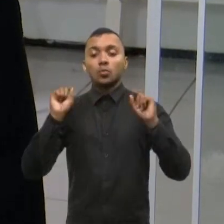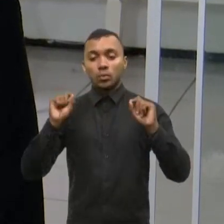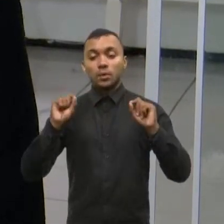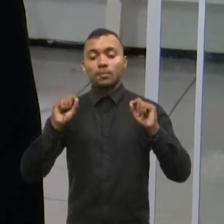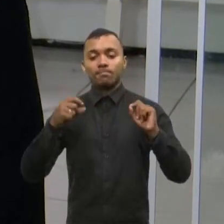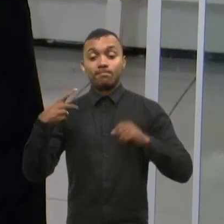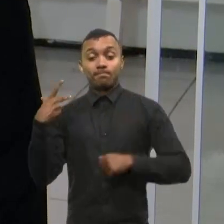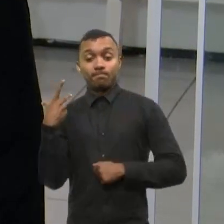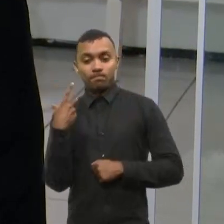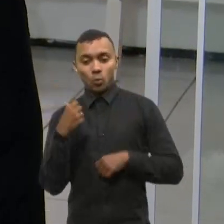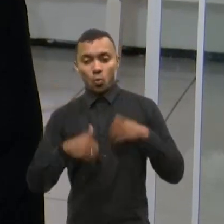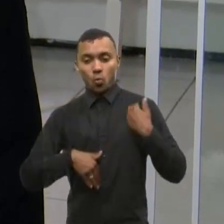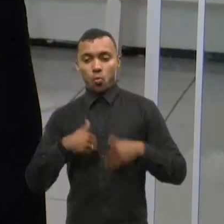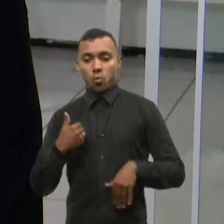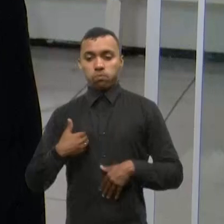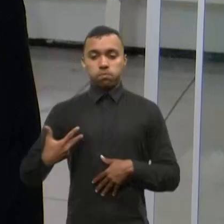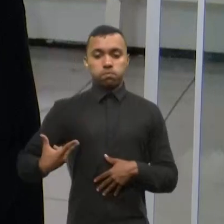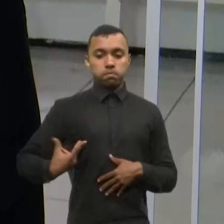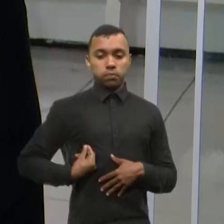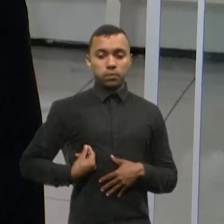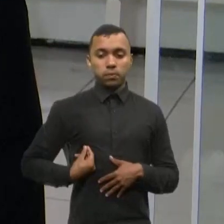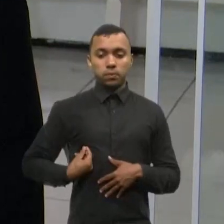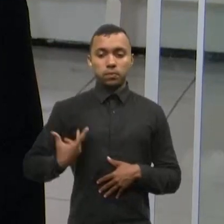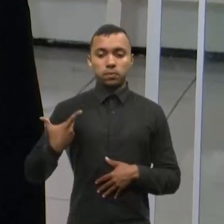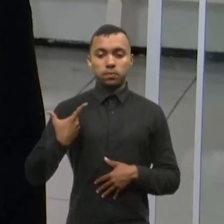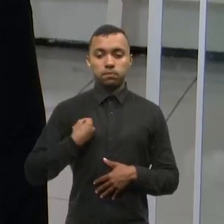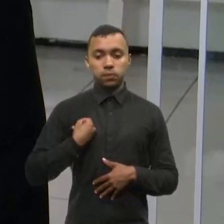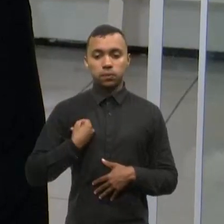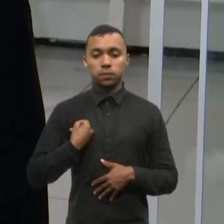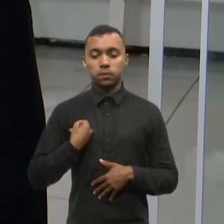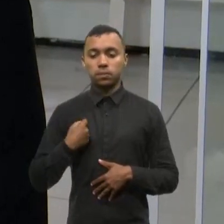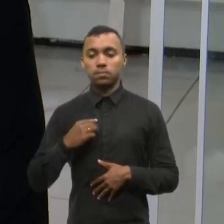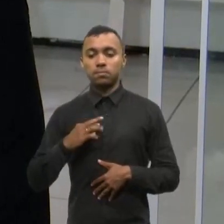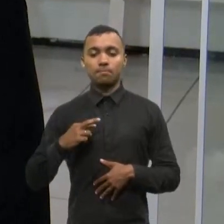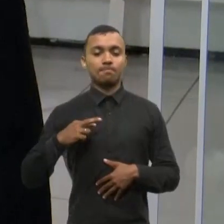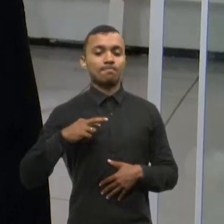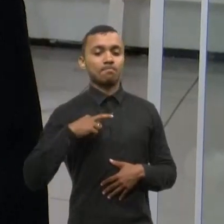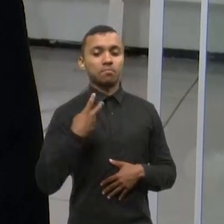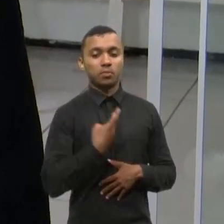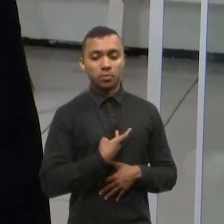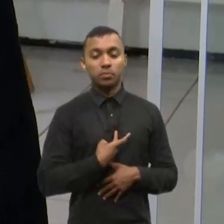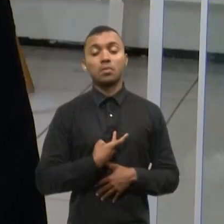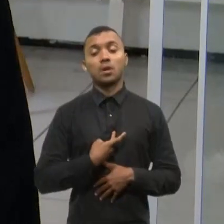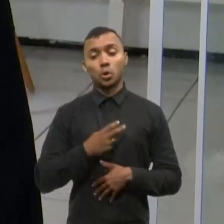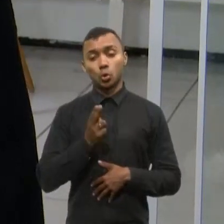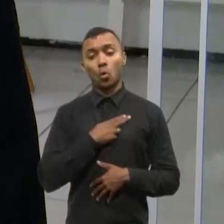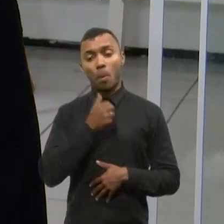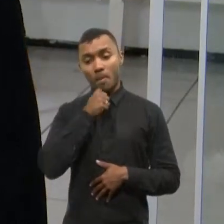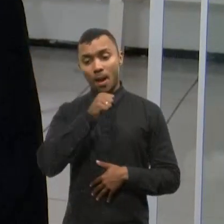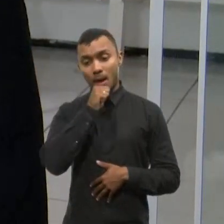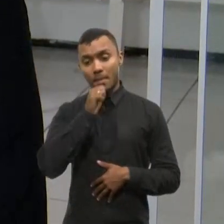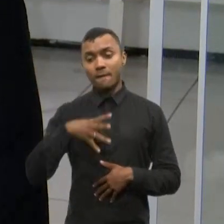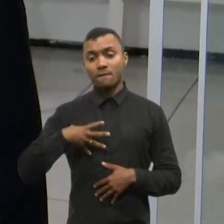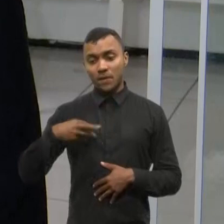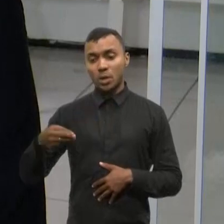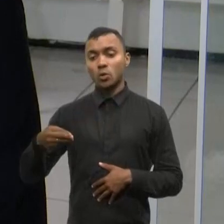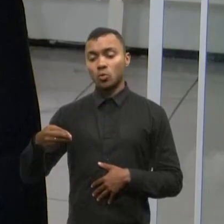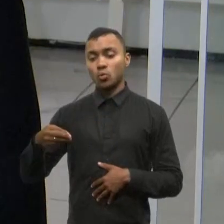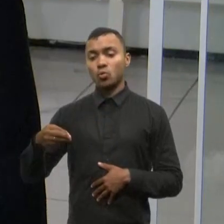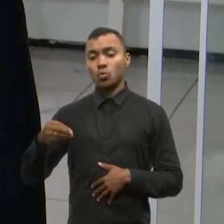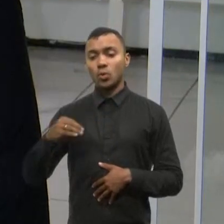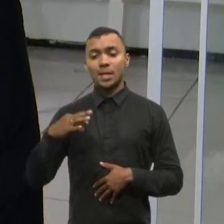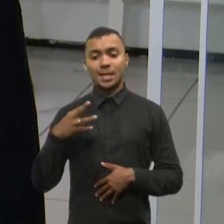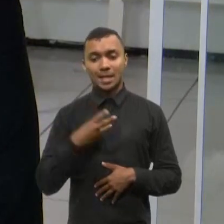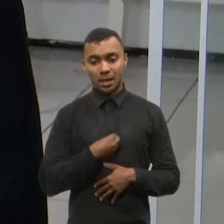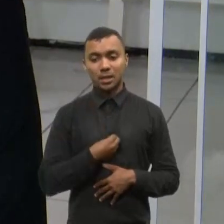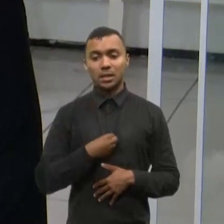hormonioterapia. Mas é importante dizer que a grande maioria... Eu sou mãe de uma criança transgênero de 8 anos. Eu faço parte de